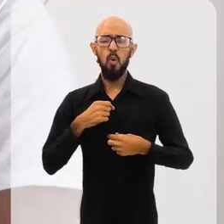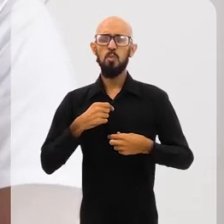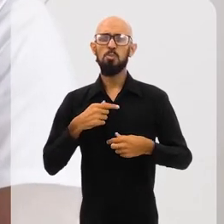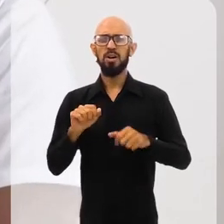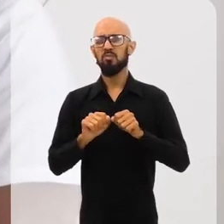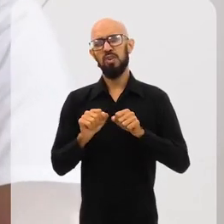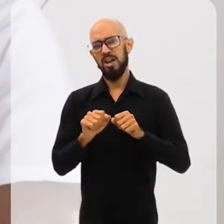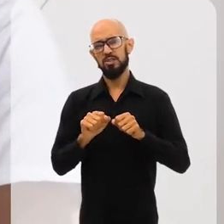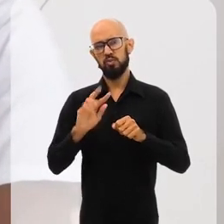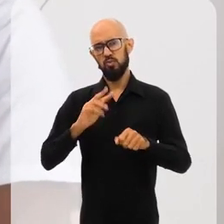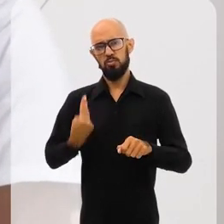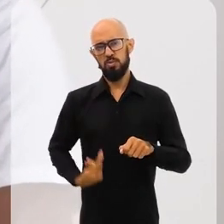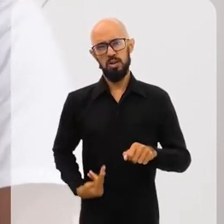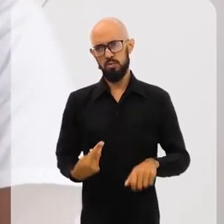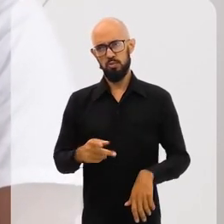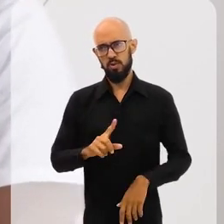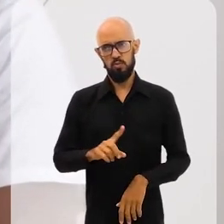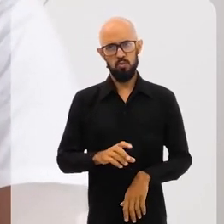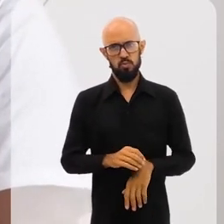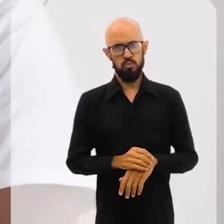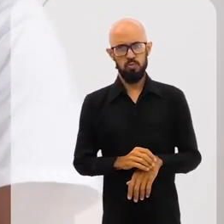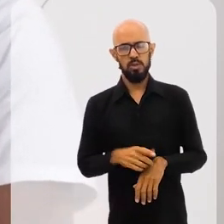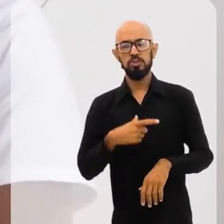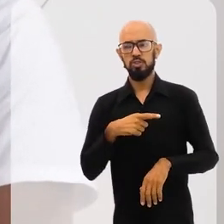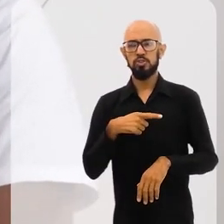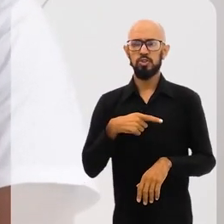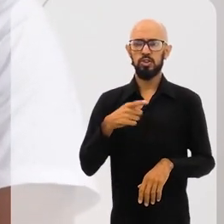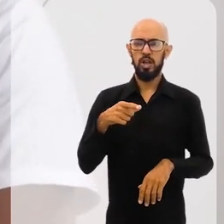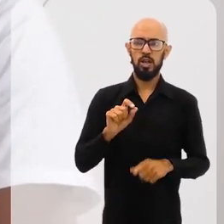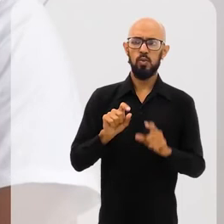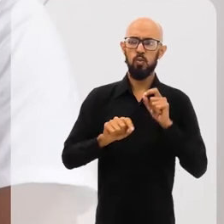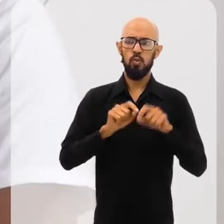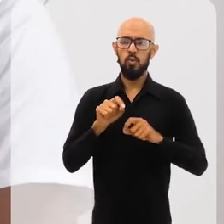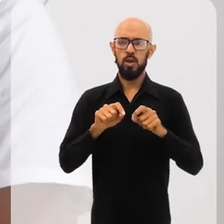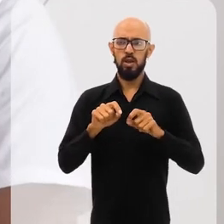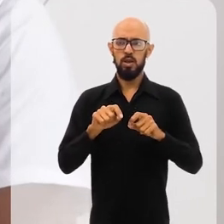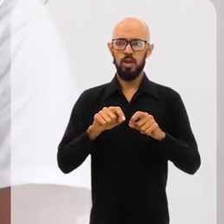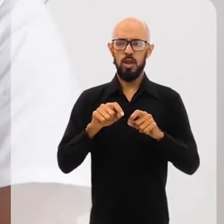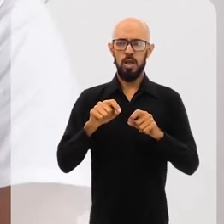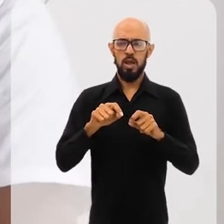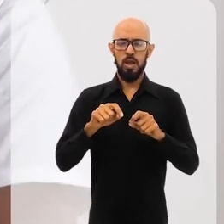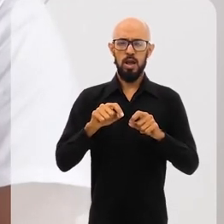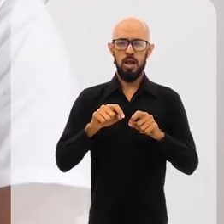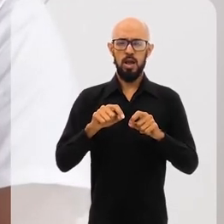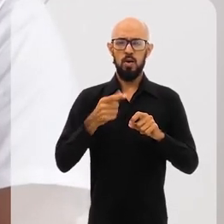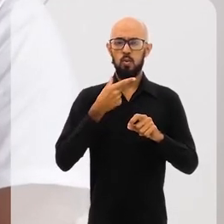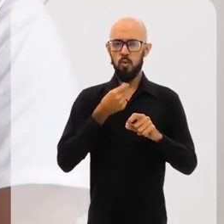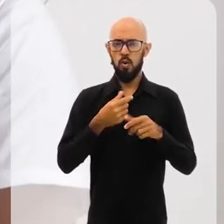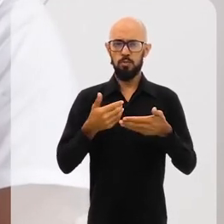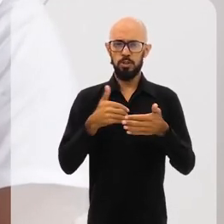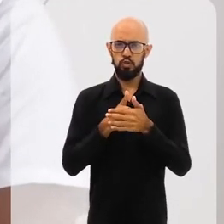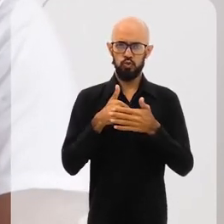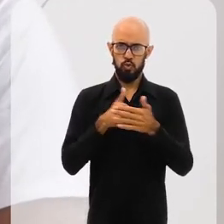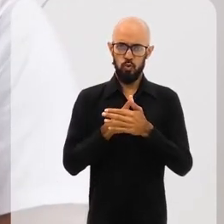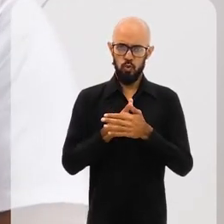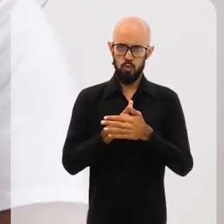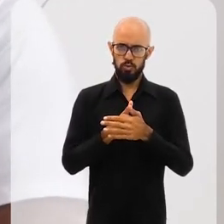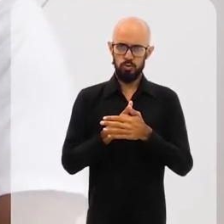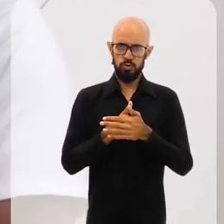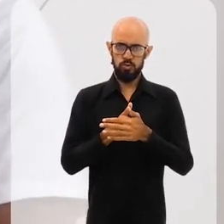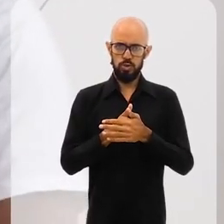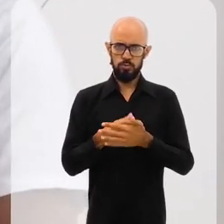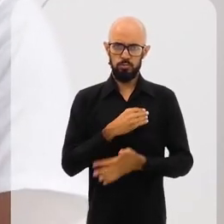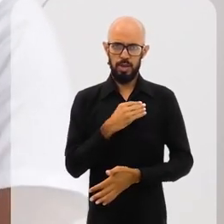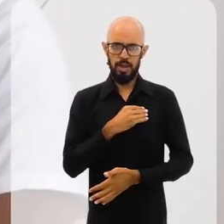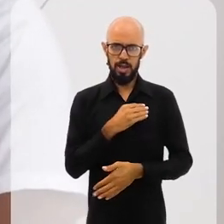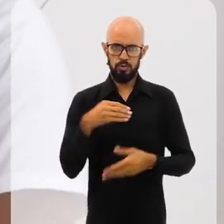uma vestimenta que faz o ser humano. A gente tem até uma questão muito específica de Ifá, né? Que diz que o homem esconde as suas iniquidades